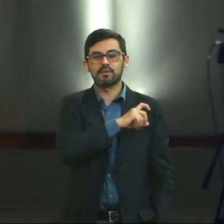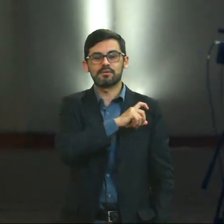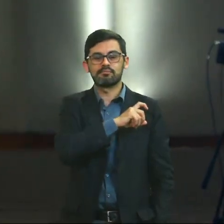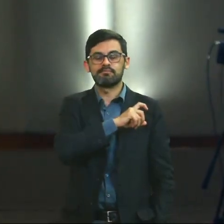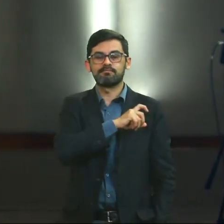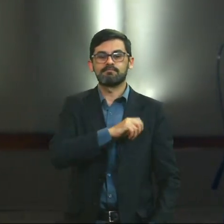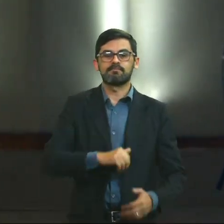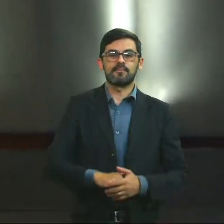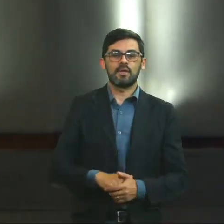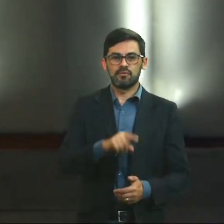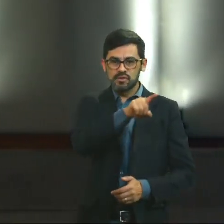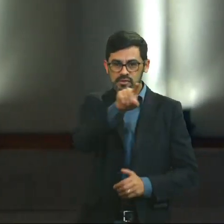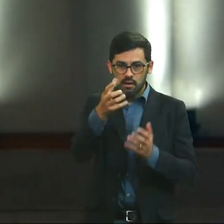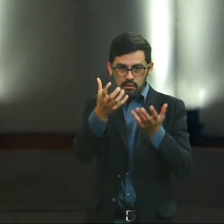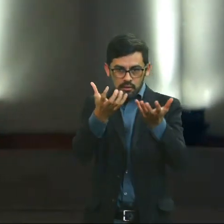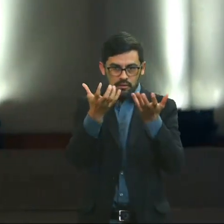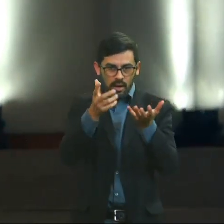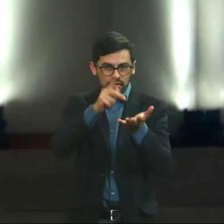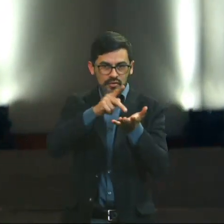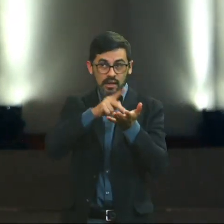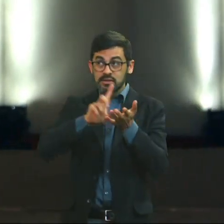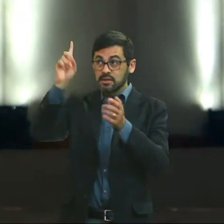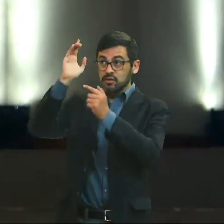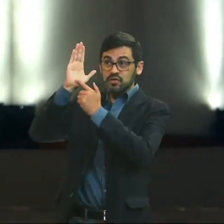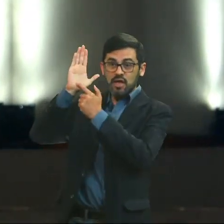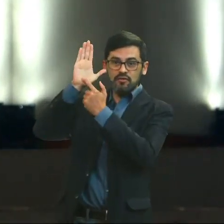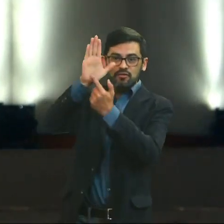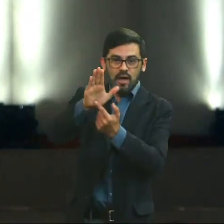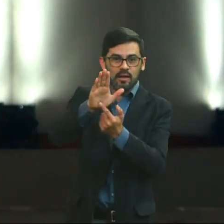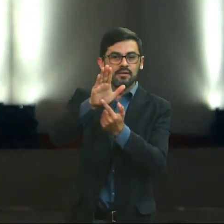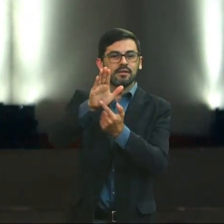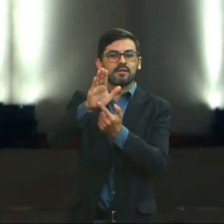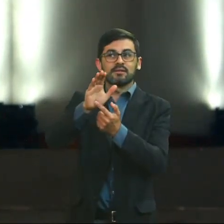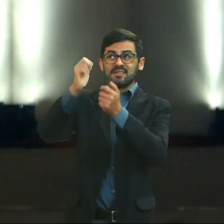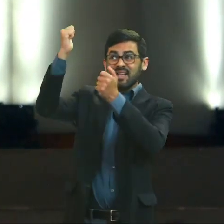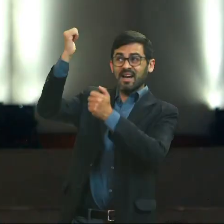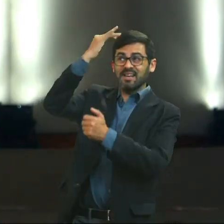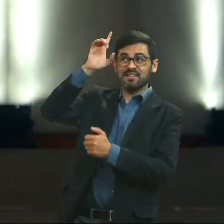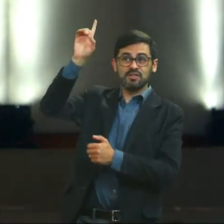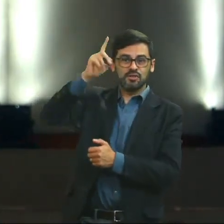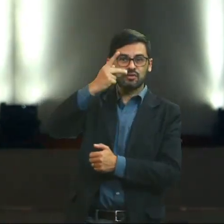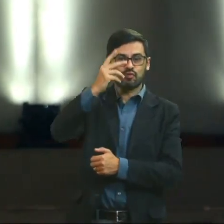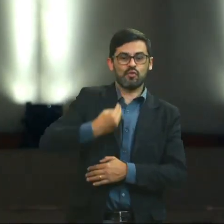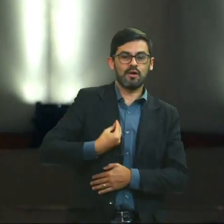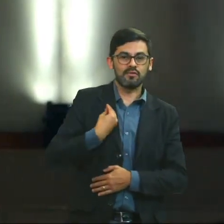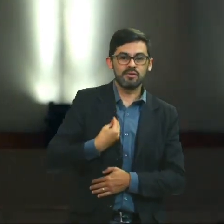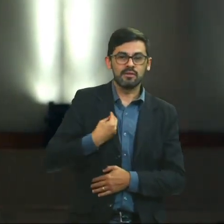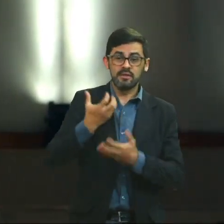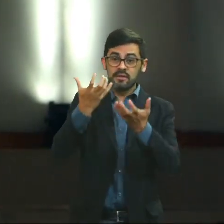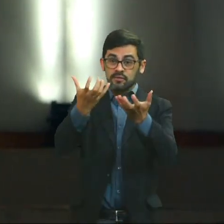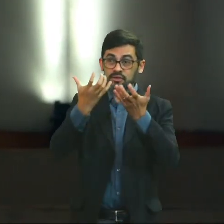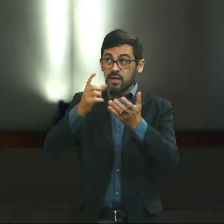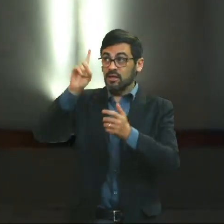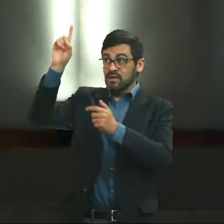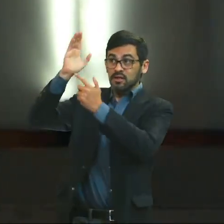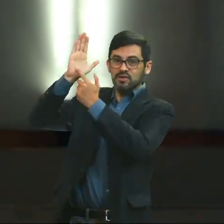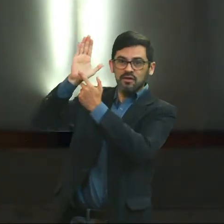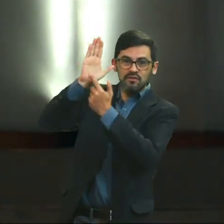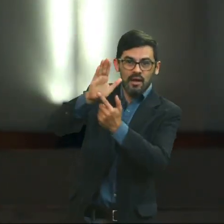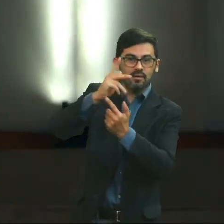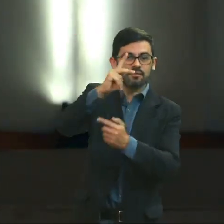Ei, quantos querem receber manifestações profundas da graça de Deus? Quantos querem receber revelações do